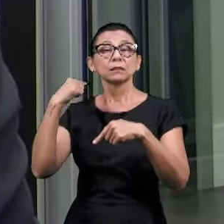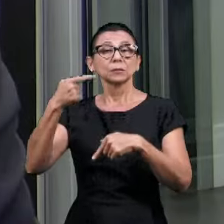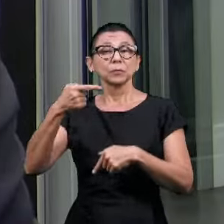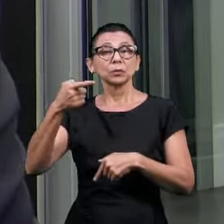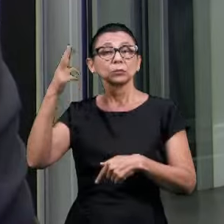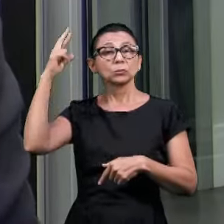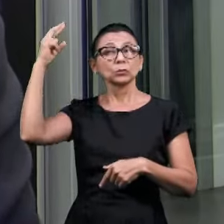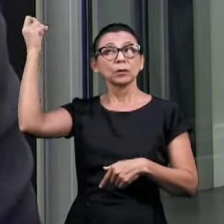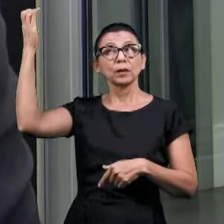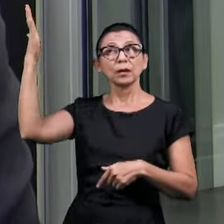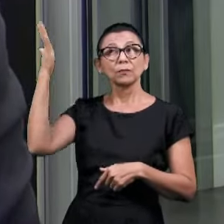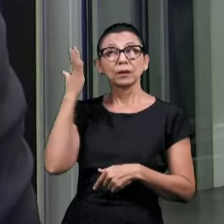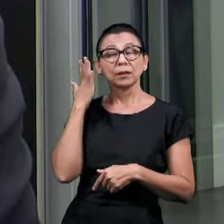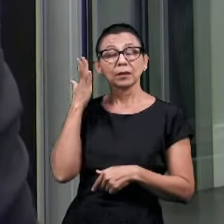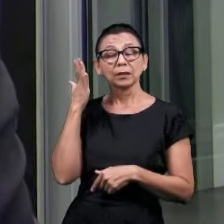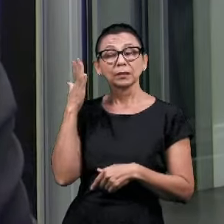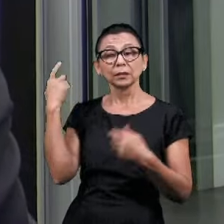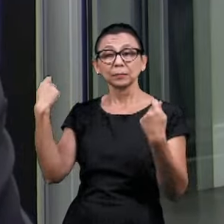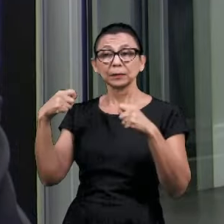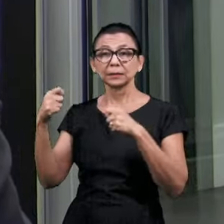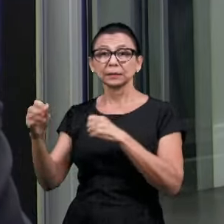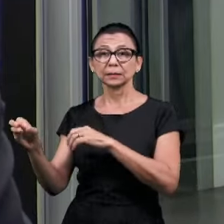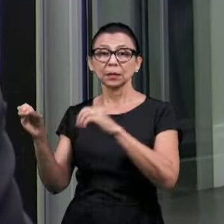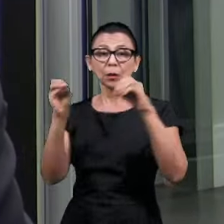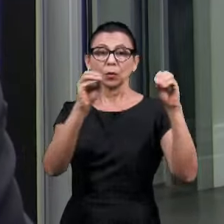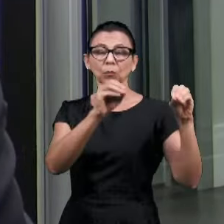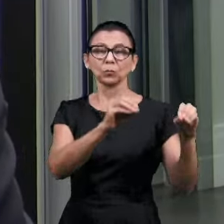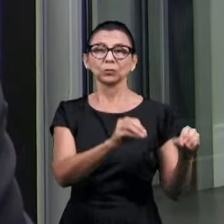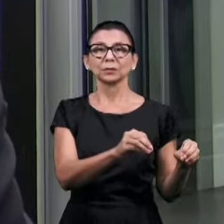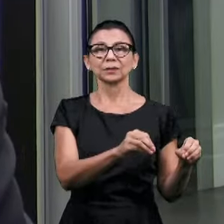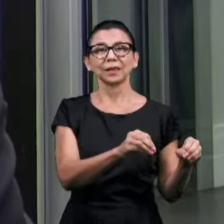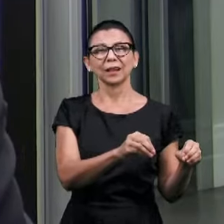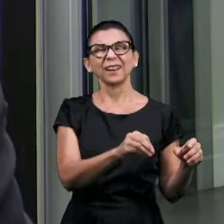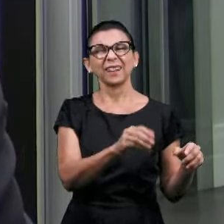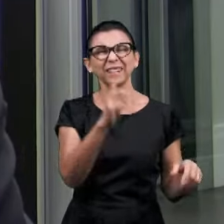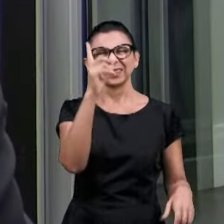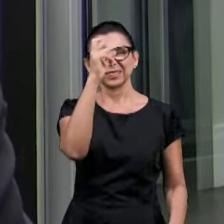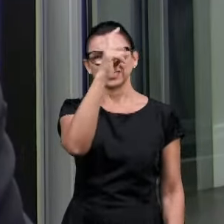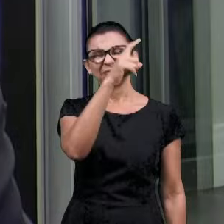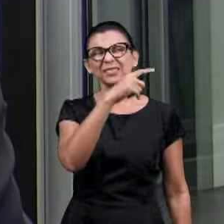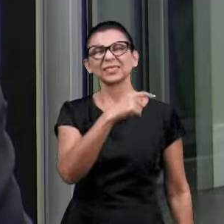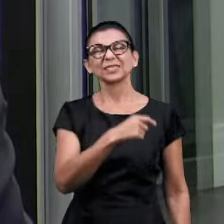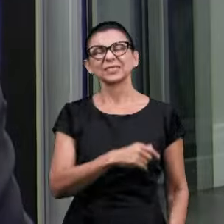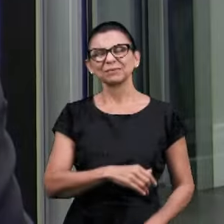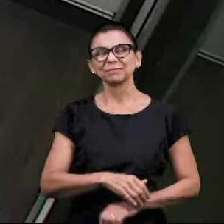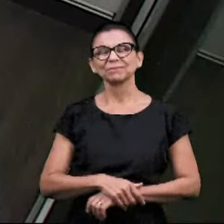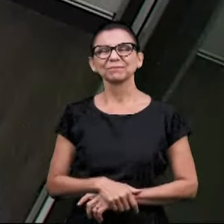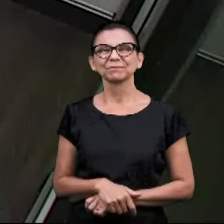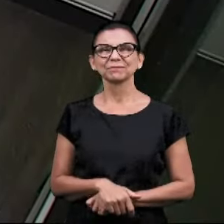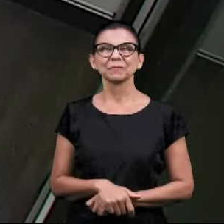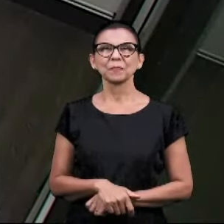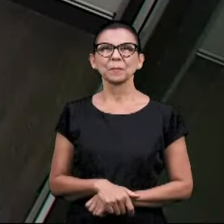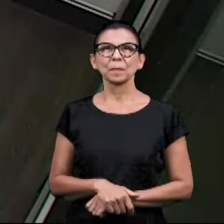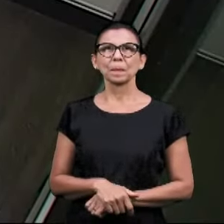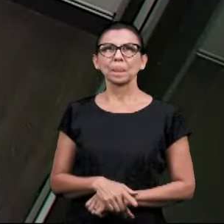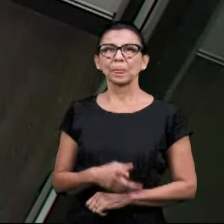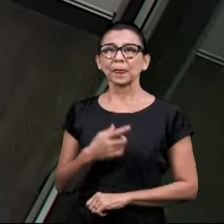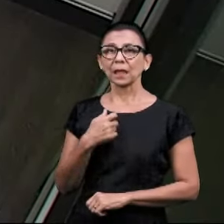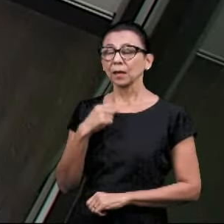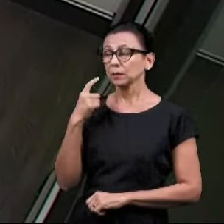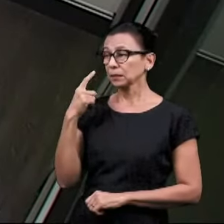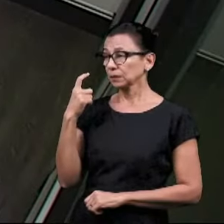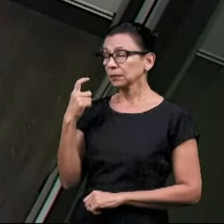fácil também para um pastor uma mudança de igreja. Interessante, Jorge. Eu ia fazer essa pergunta ao pastor,